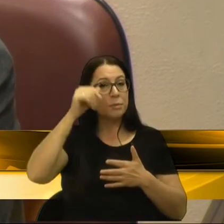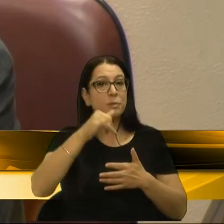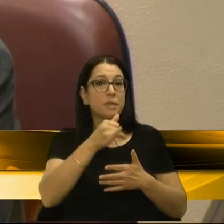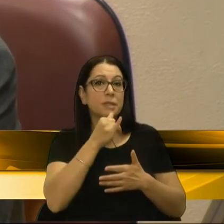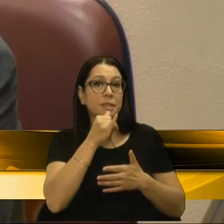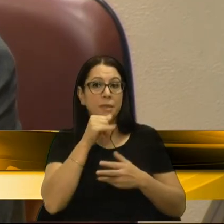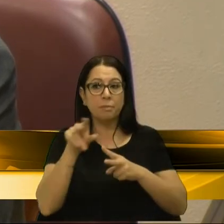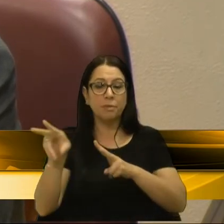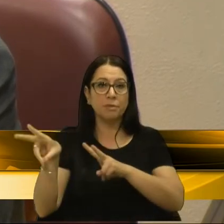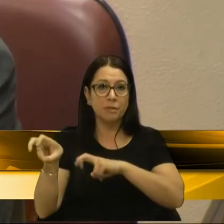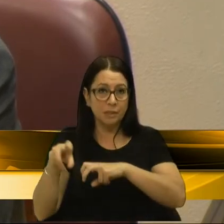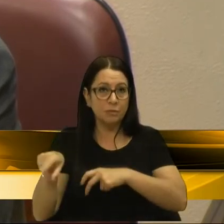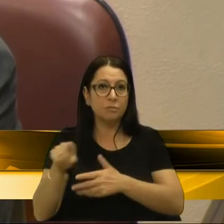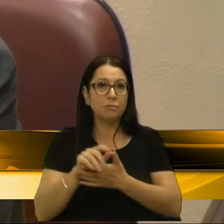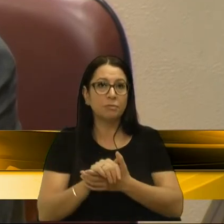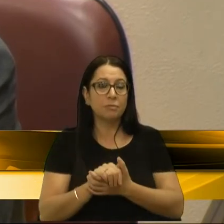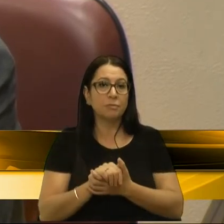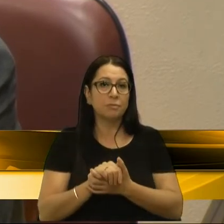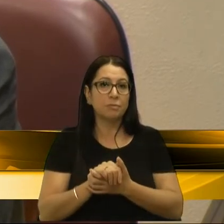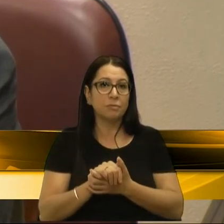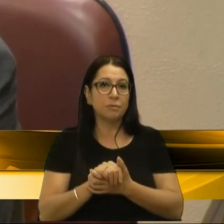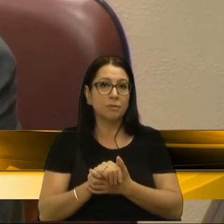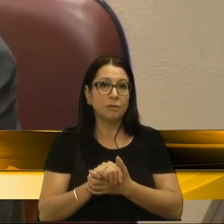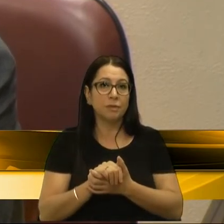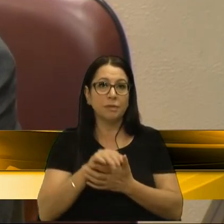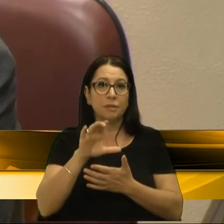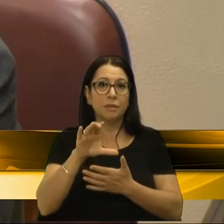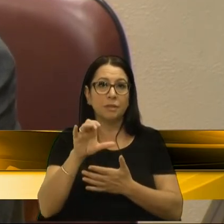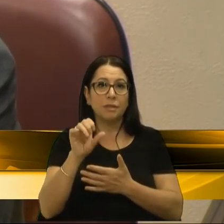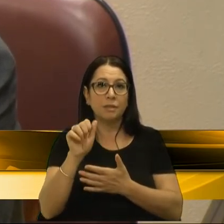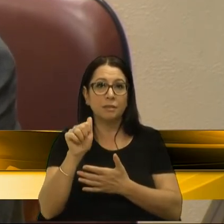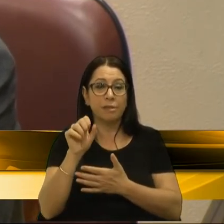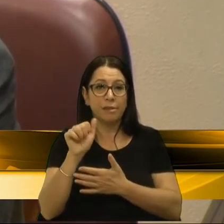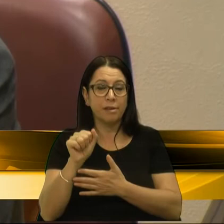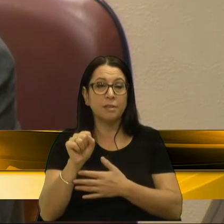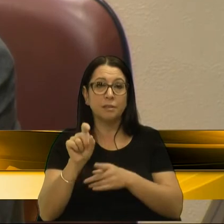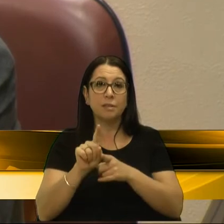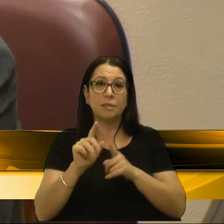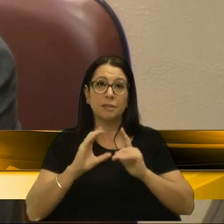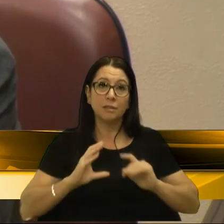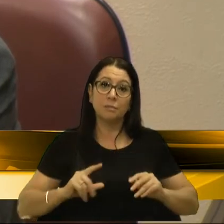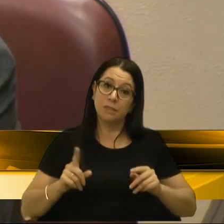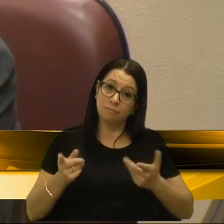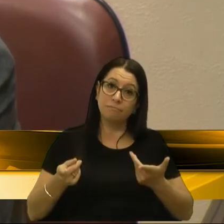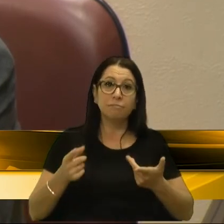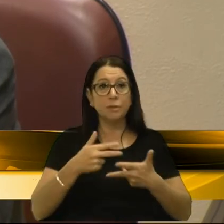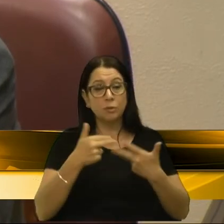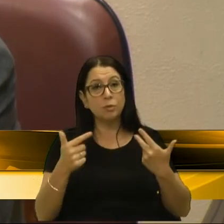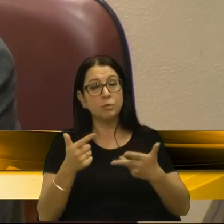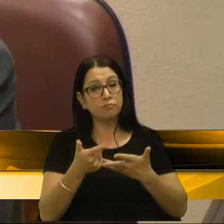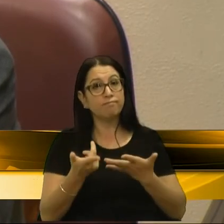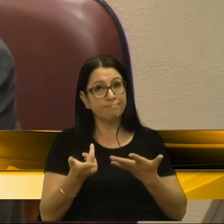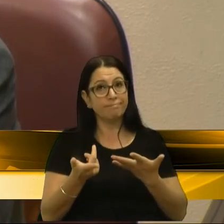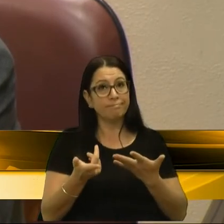a agricultura, lá no SEASA, com portaria também, né? Então, são coisas assim